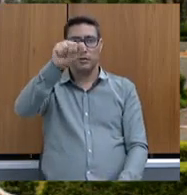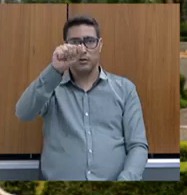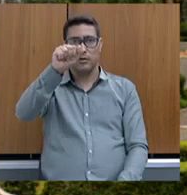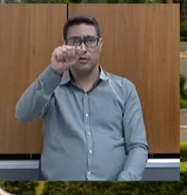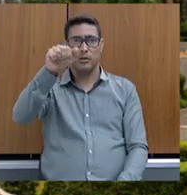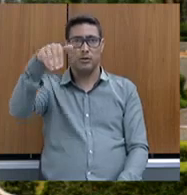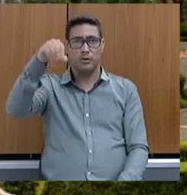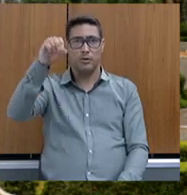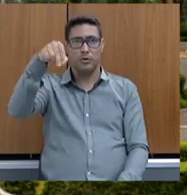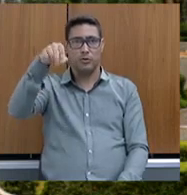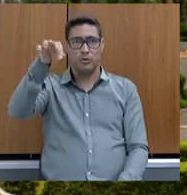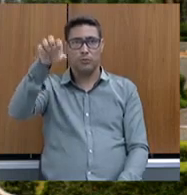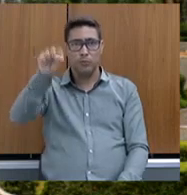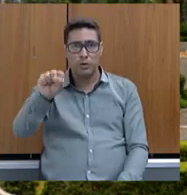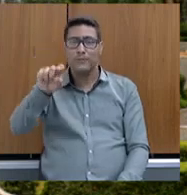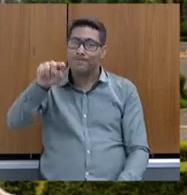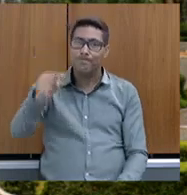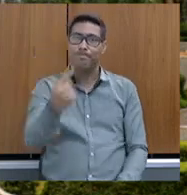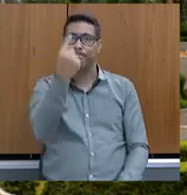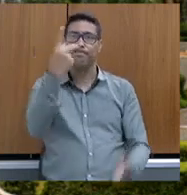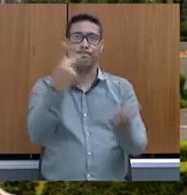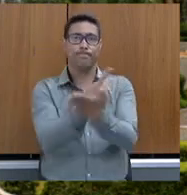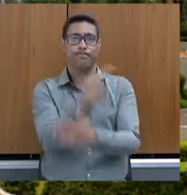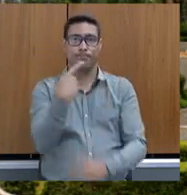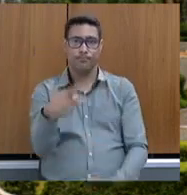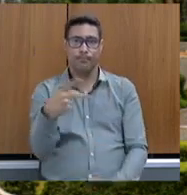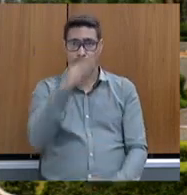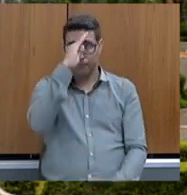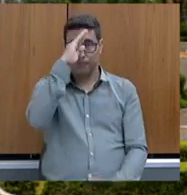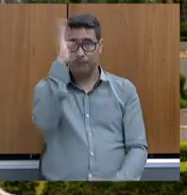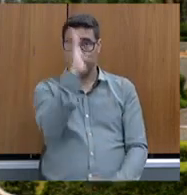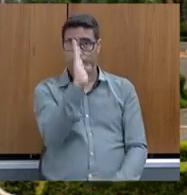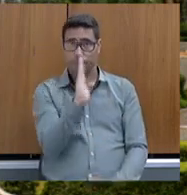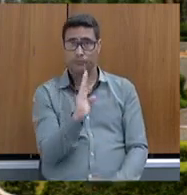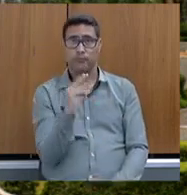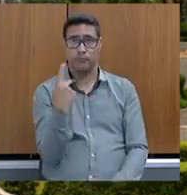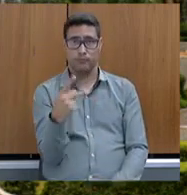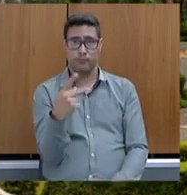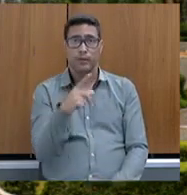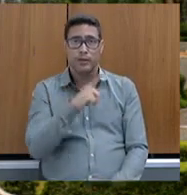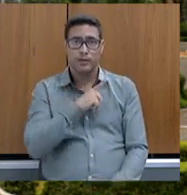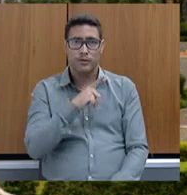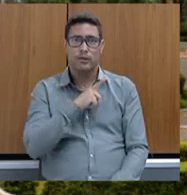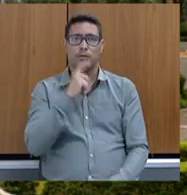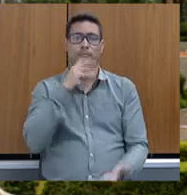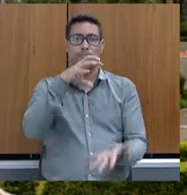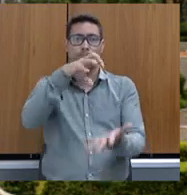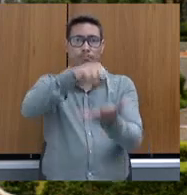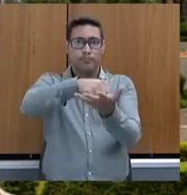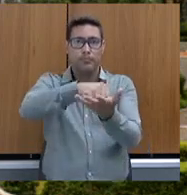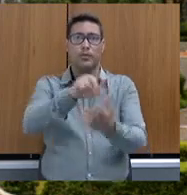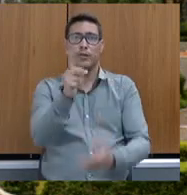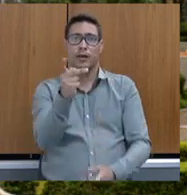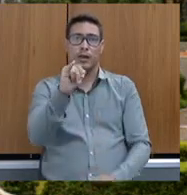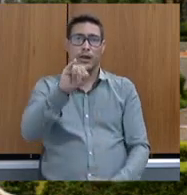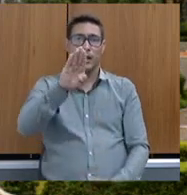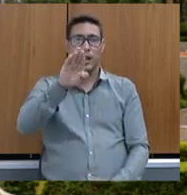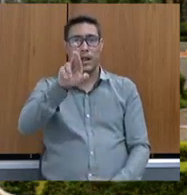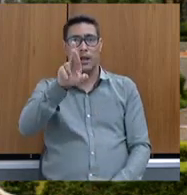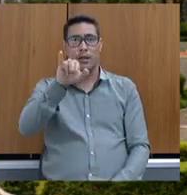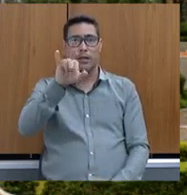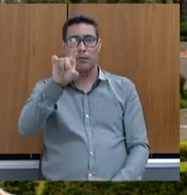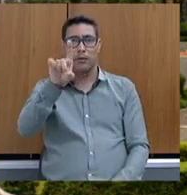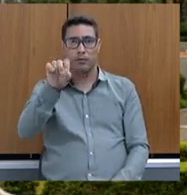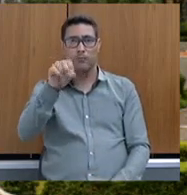dos Montes foi o primeiro caso no Brasil de um tombamento que nós denominamos de um tombamento híbrido o isso significa